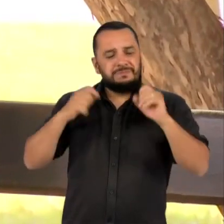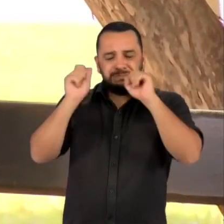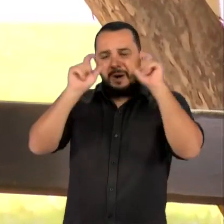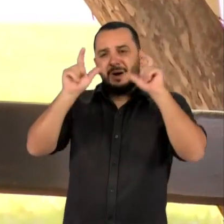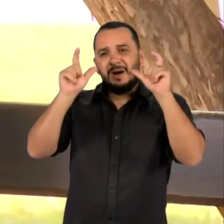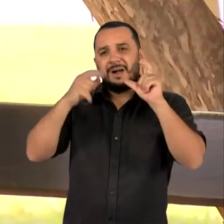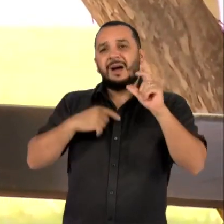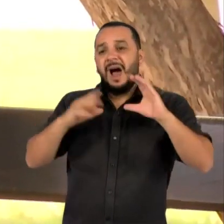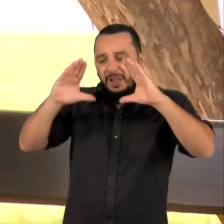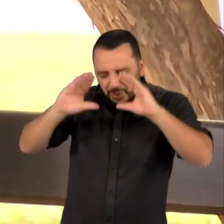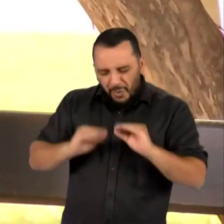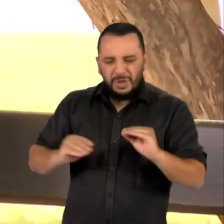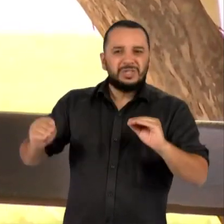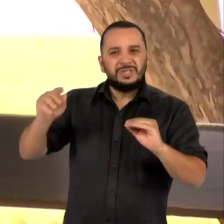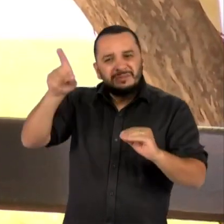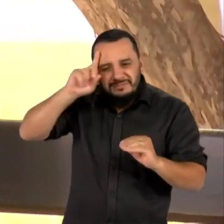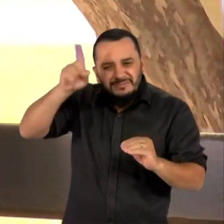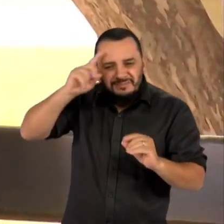a noite apoiando